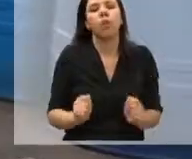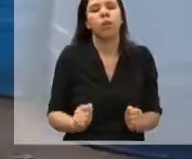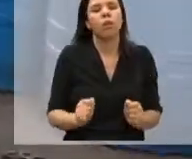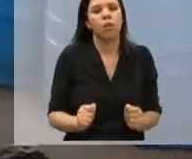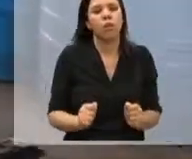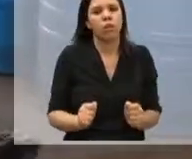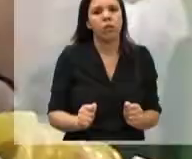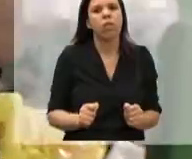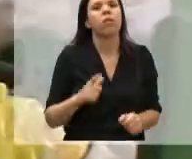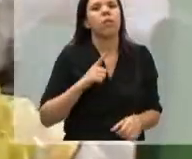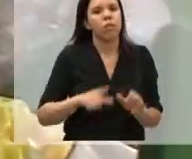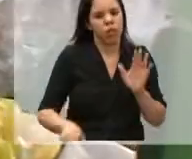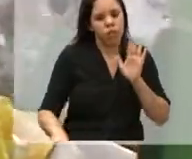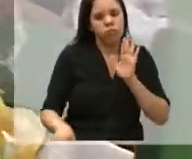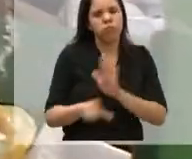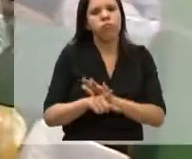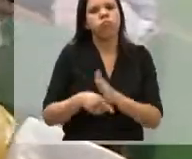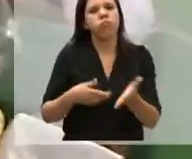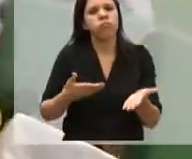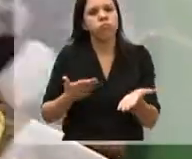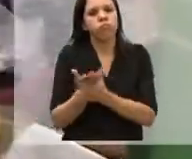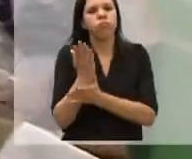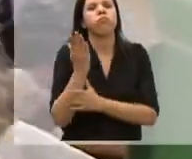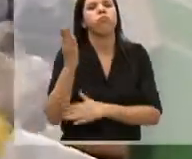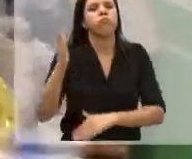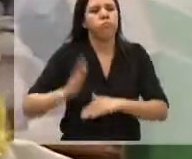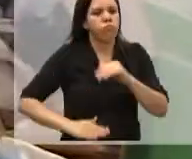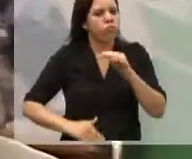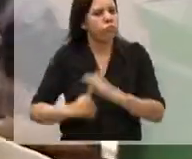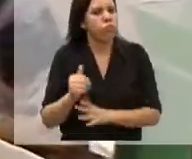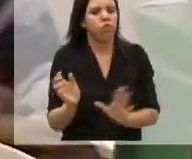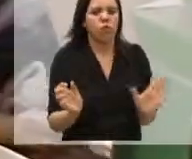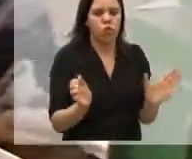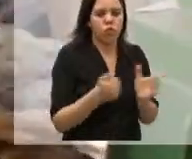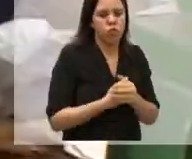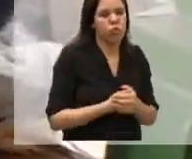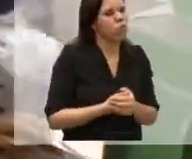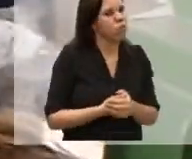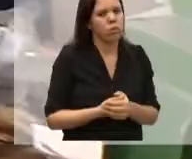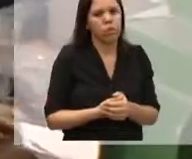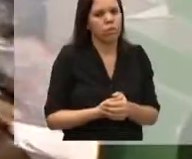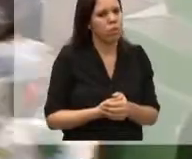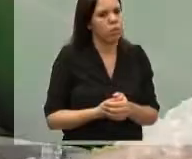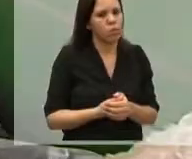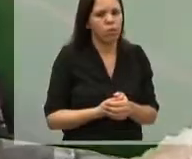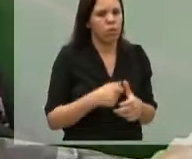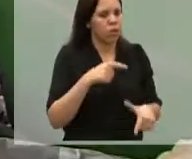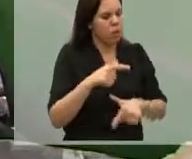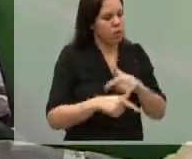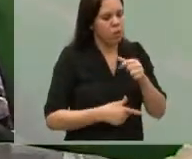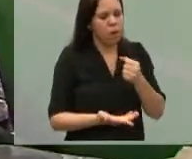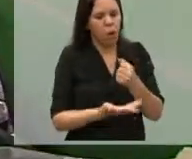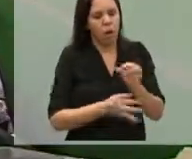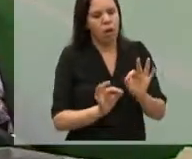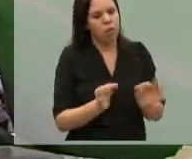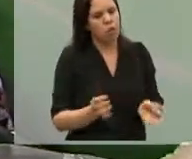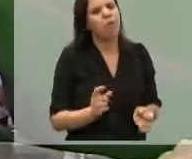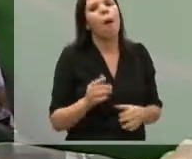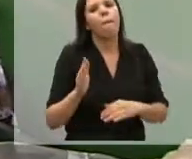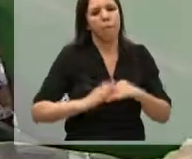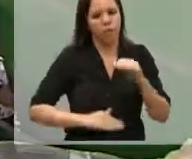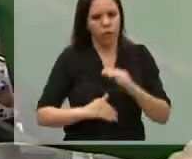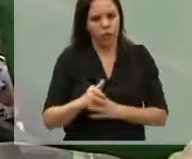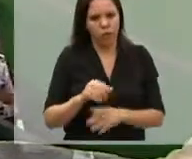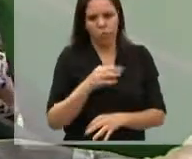ser legalizadas, não ficar apenas na clandestinidade ou funcionar de maneira amadora, mas de maneira altamente